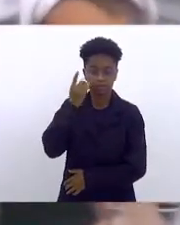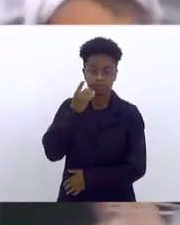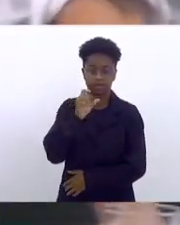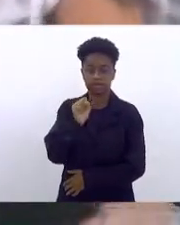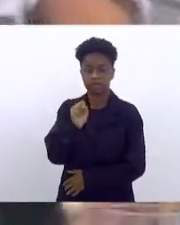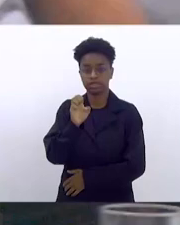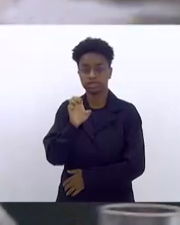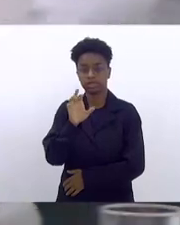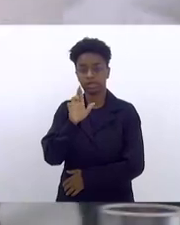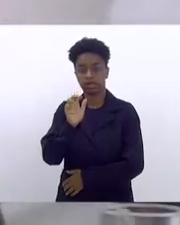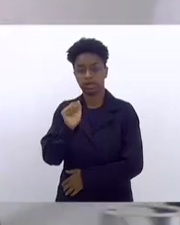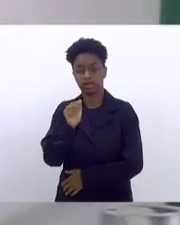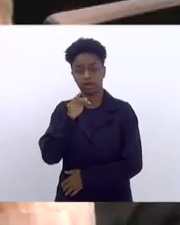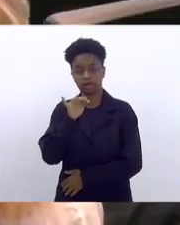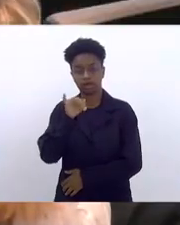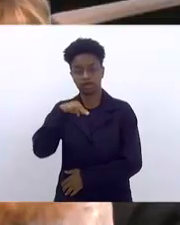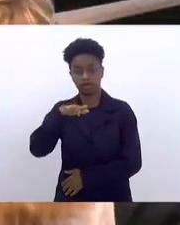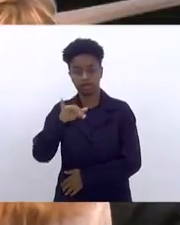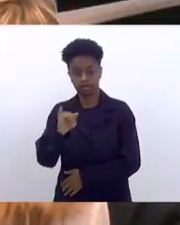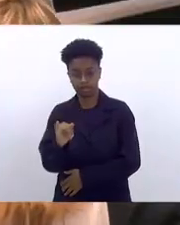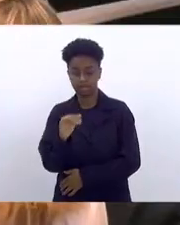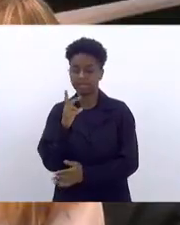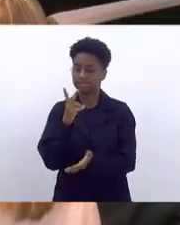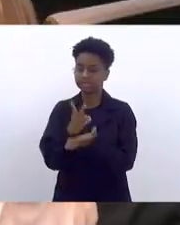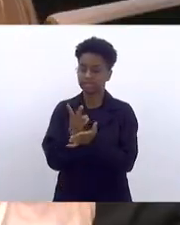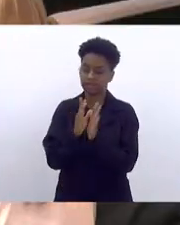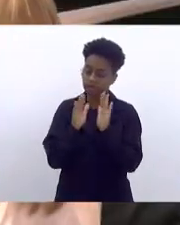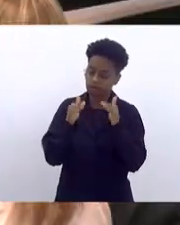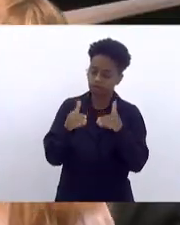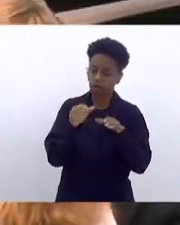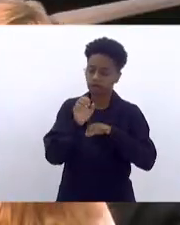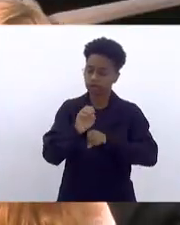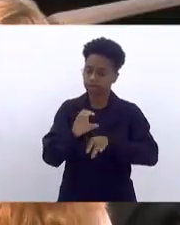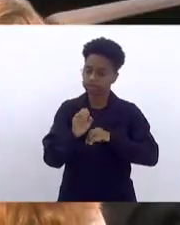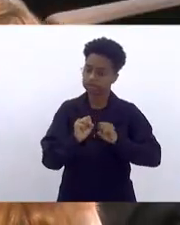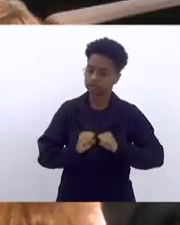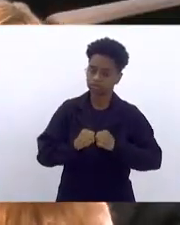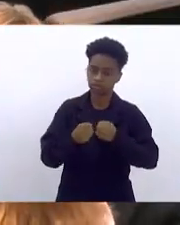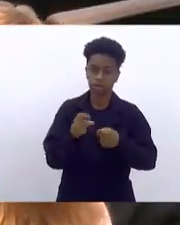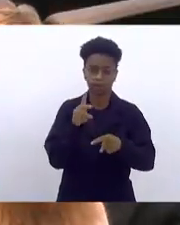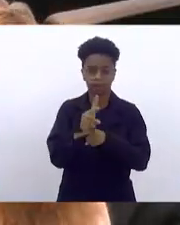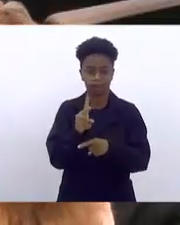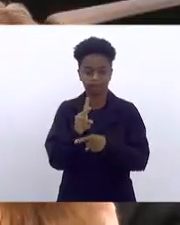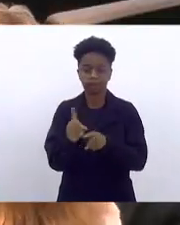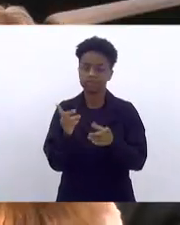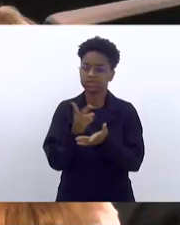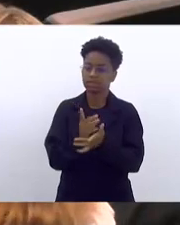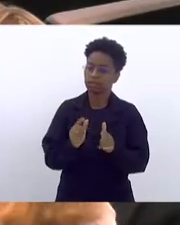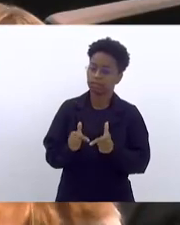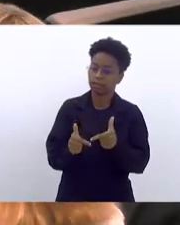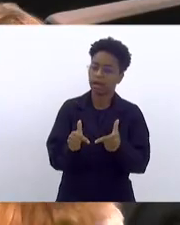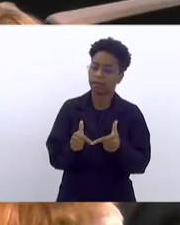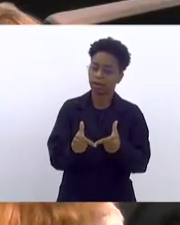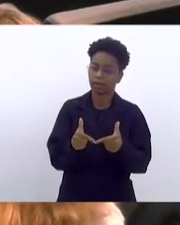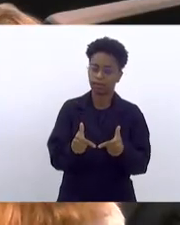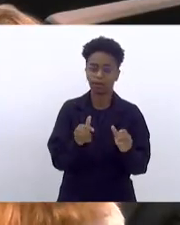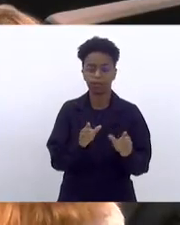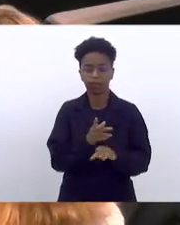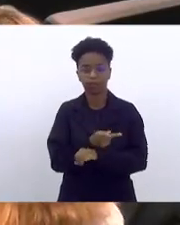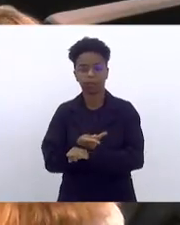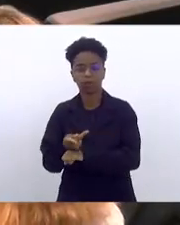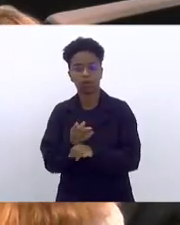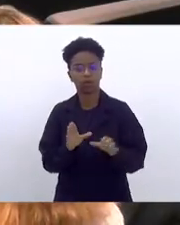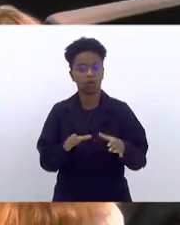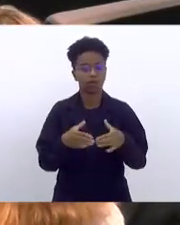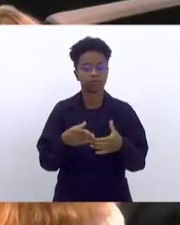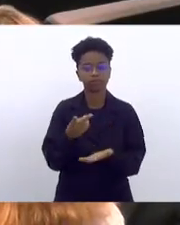Serafim deputado que está sempre pela educação sempre defendendo deputado que está sempre ali atuante sempre procurando nas comissões sempre